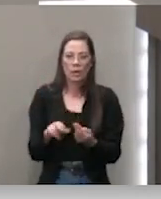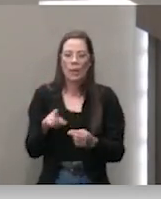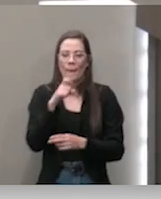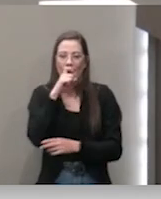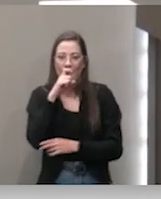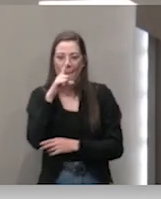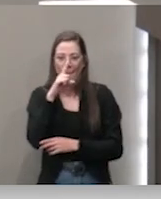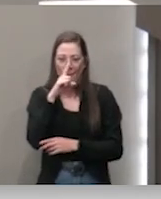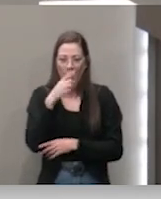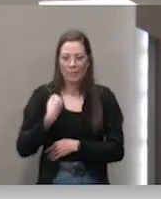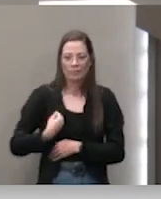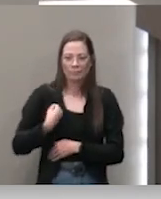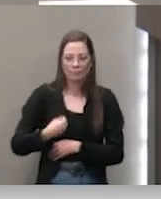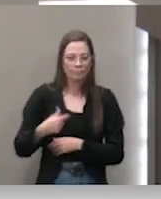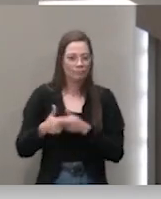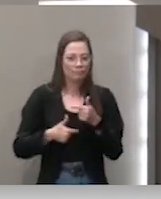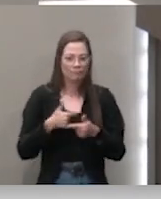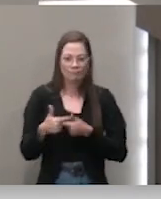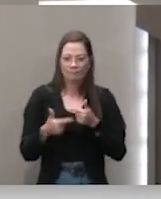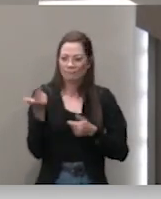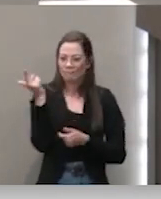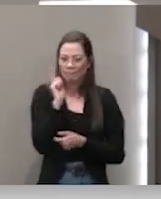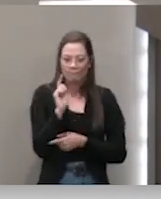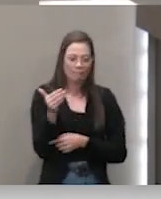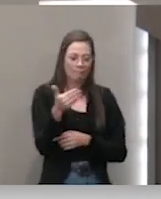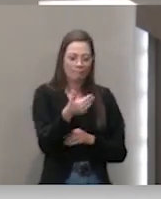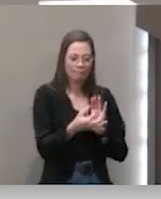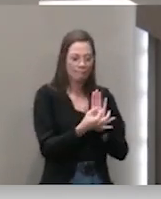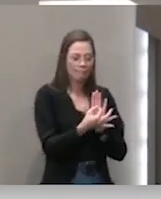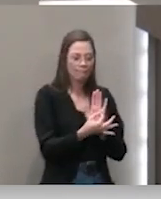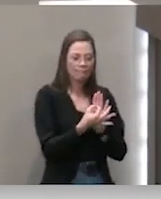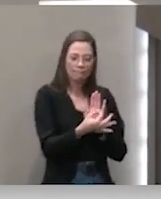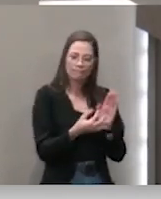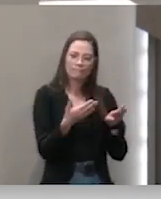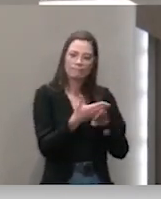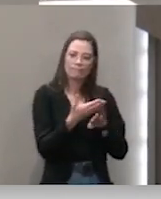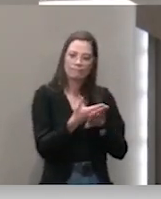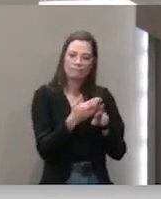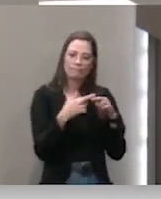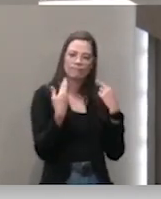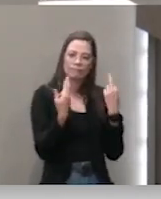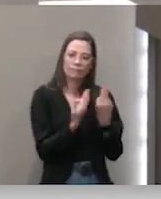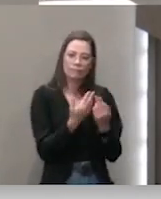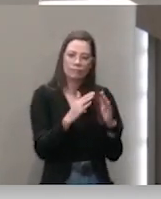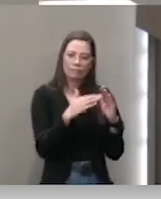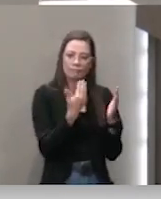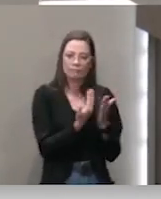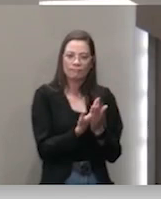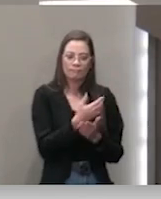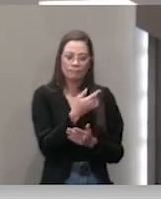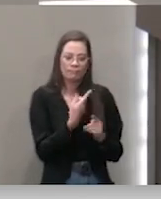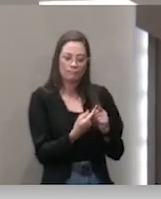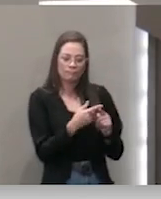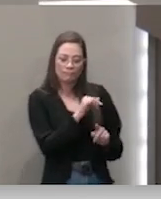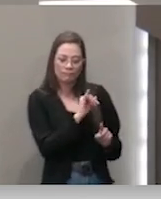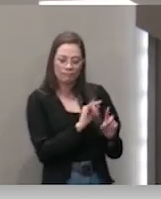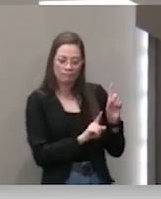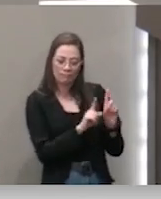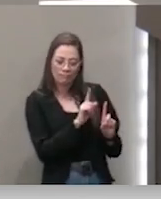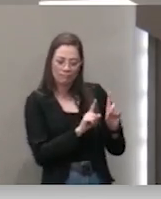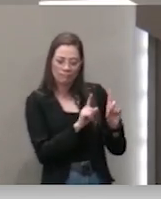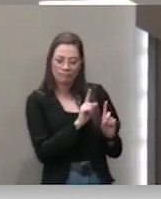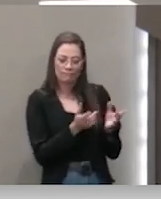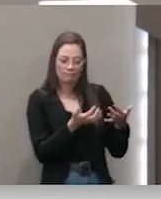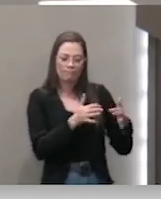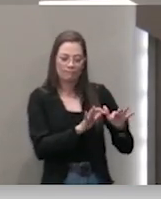onde a comunidade estava trabalhando e não pôde participar para dar opinião. Né? Aí fomos voto vencido, porque quem não queria moveu o seu